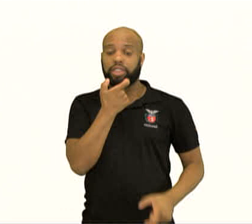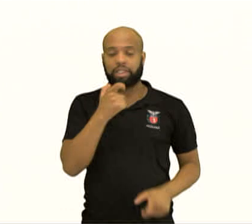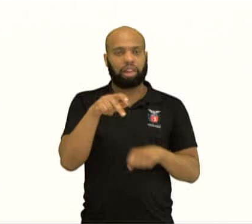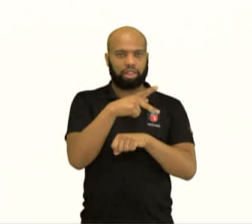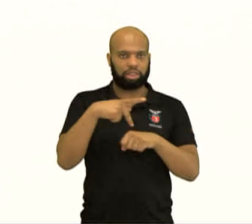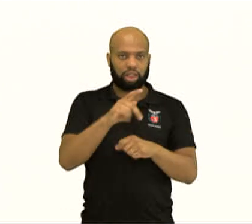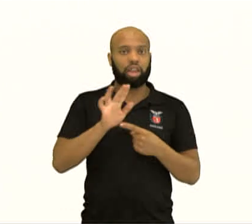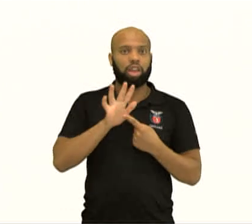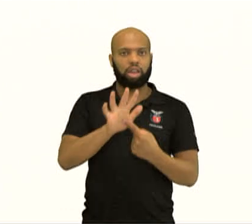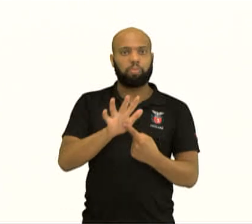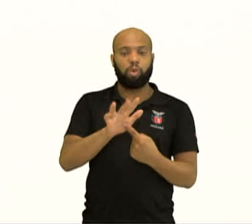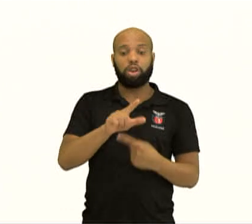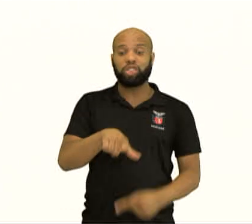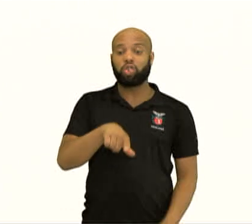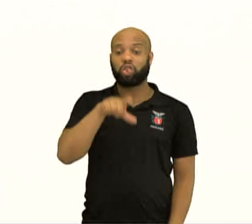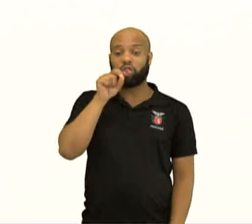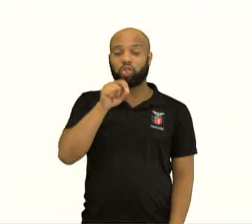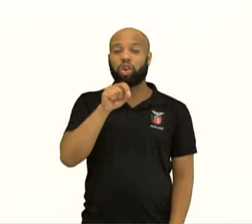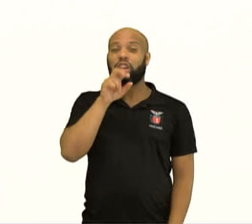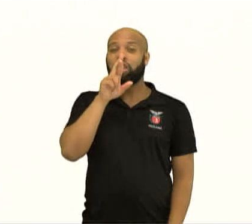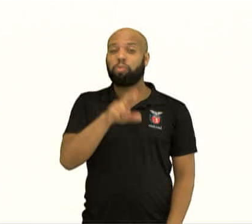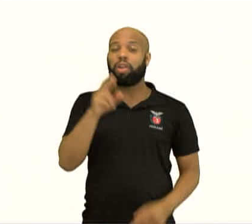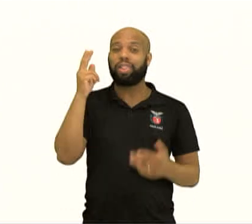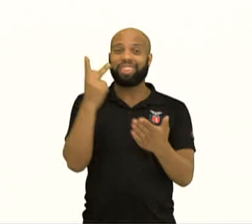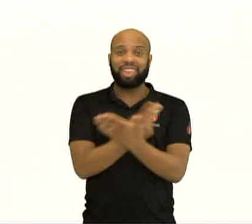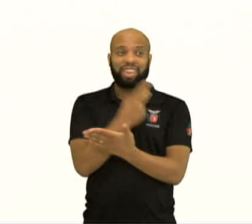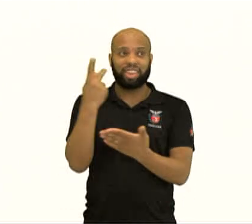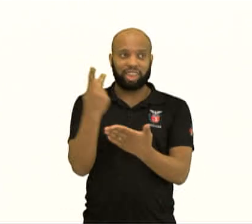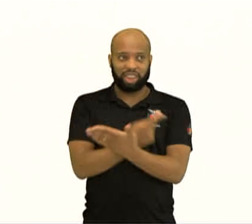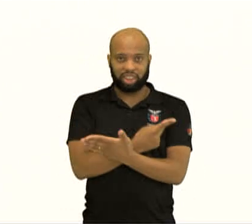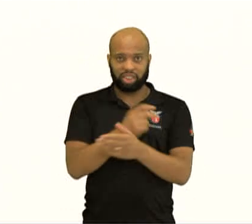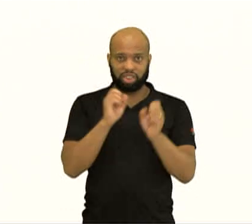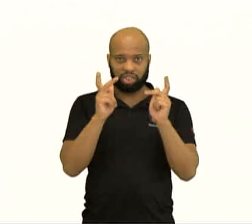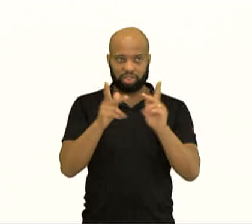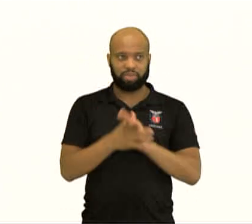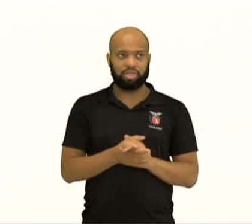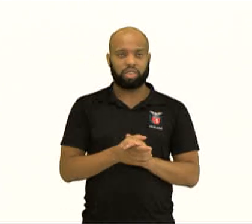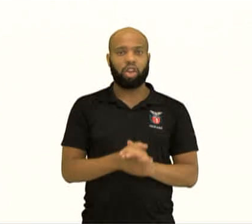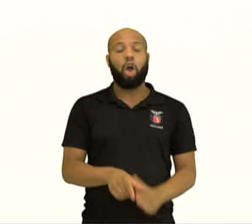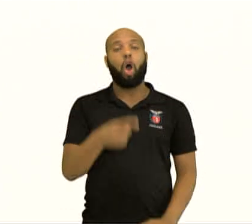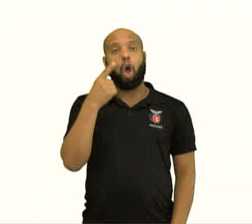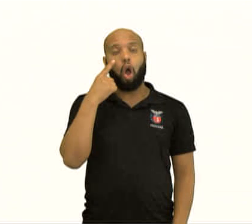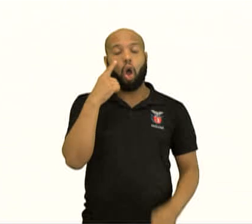a afirmativa incorreta. Hein, aluno?